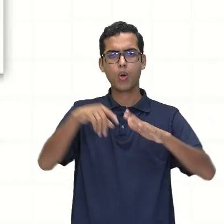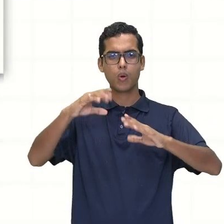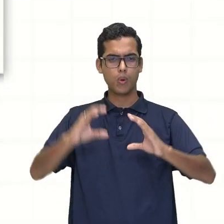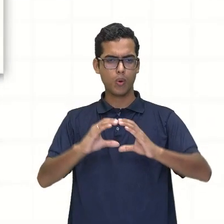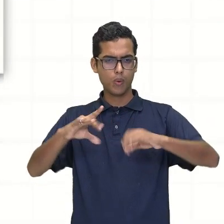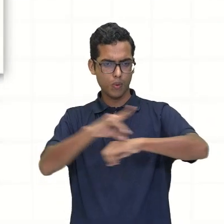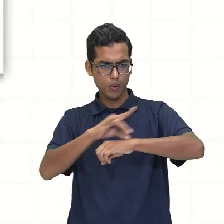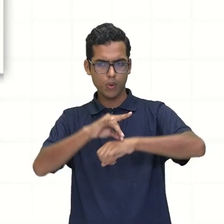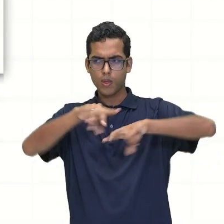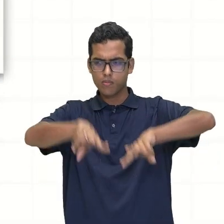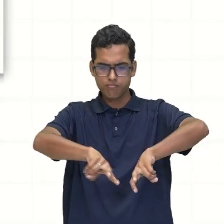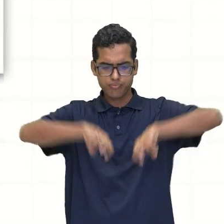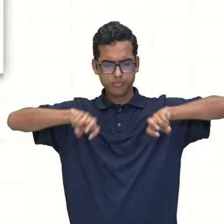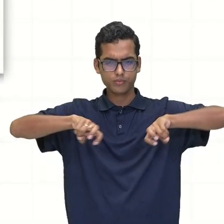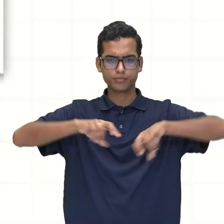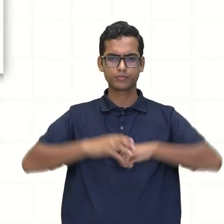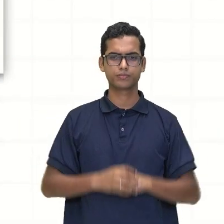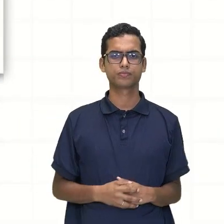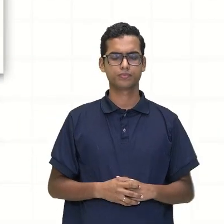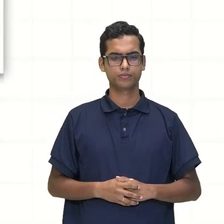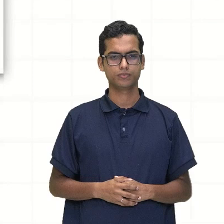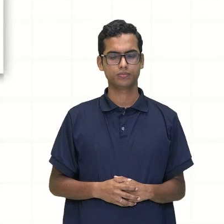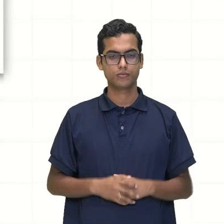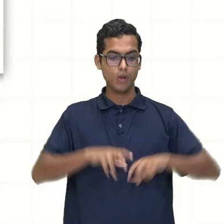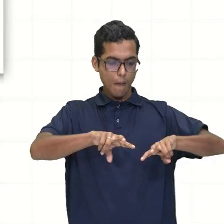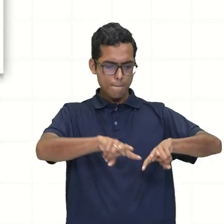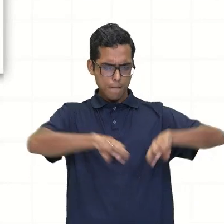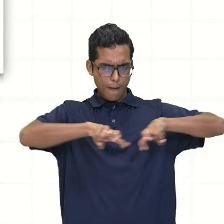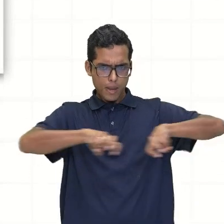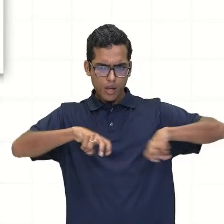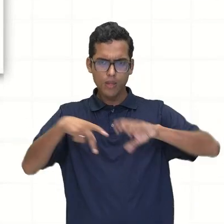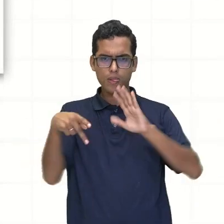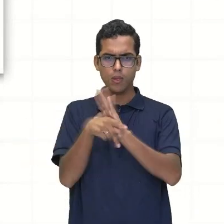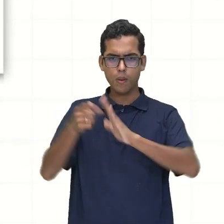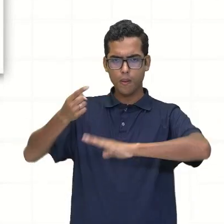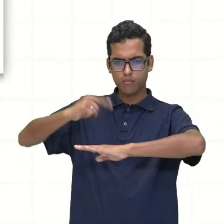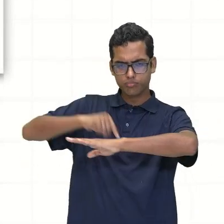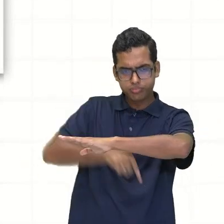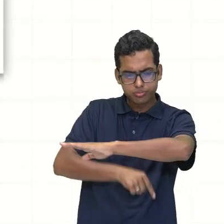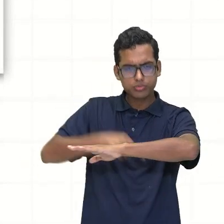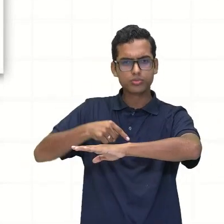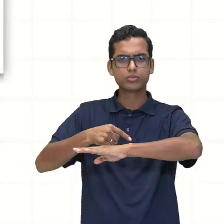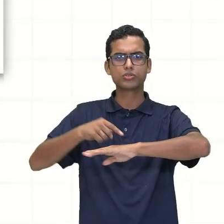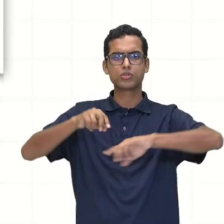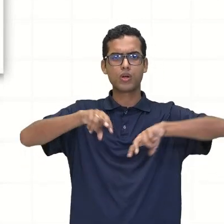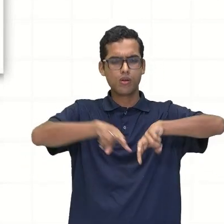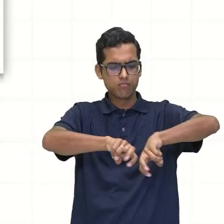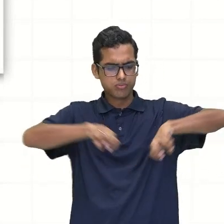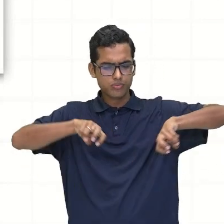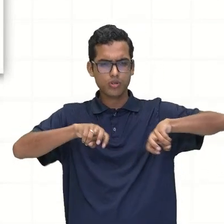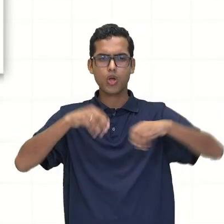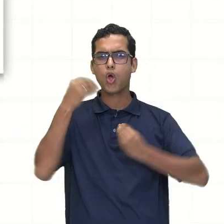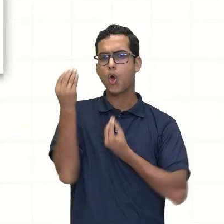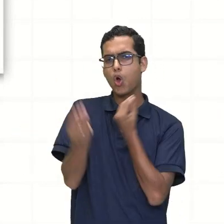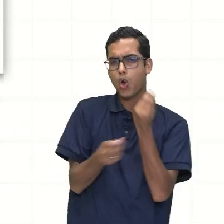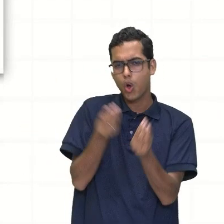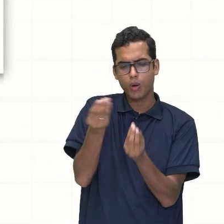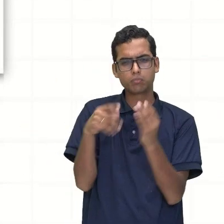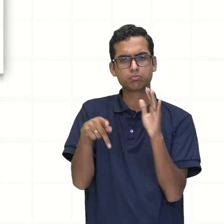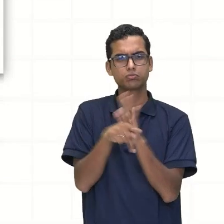aí, então, nós vamos observar, para extrair esse carvão do subsolo, né, onde vai causar aí